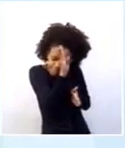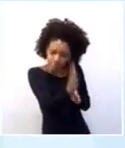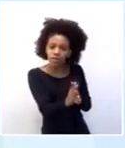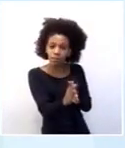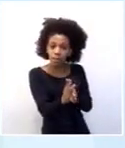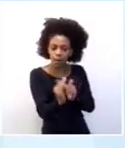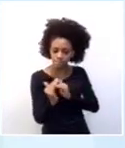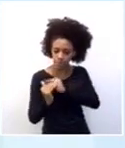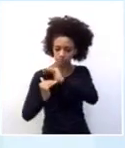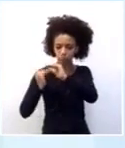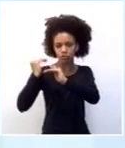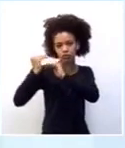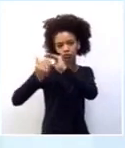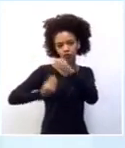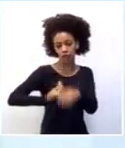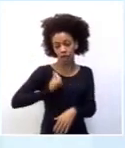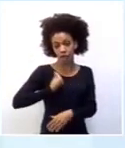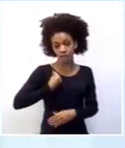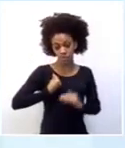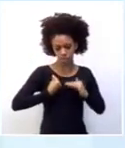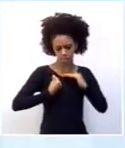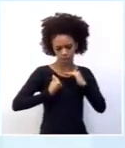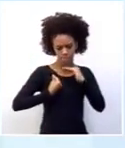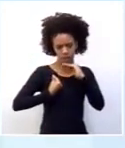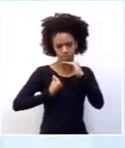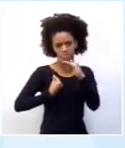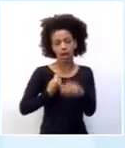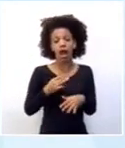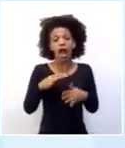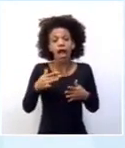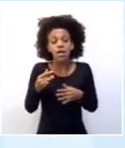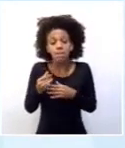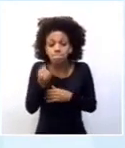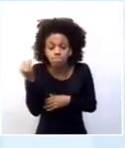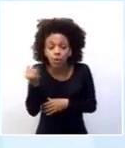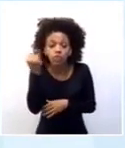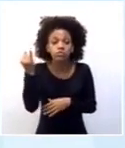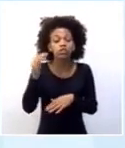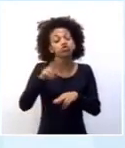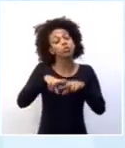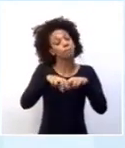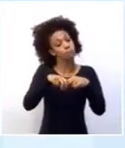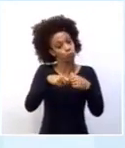vida. Ele vai ser importantíssimo, por isso que o Egito é uma